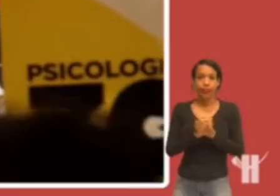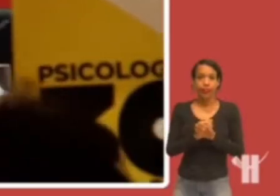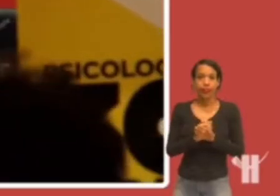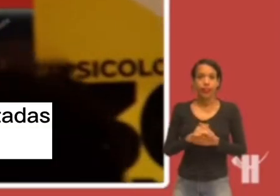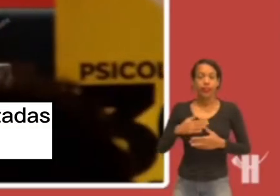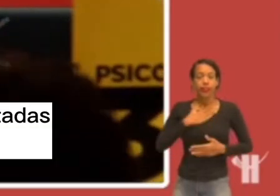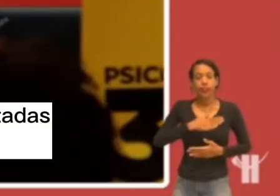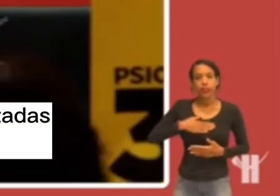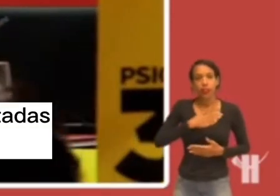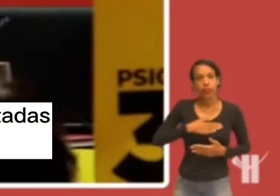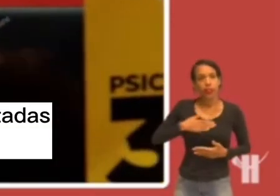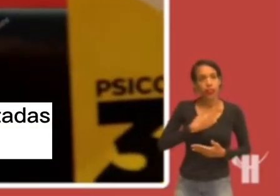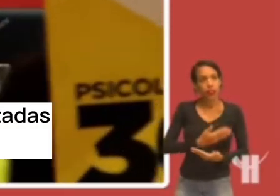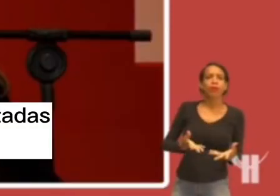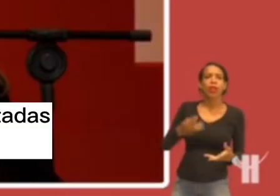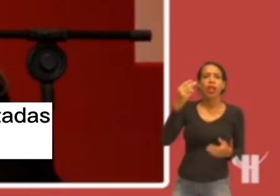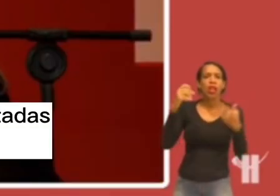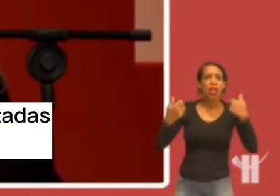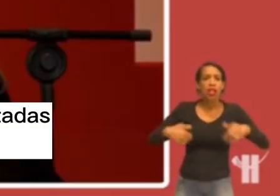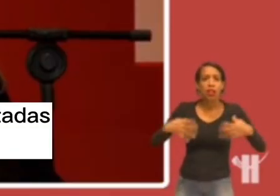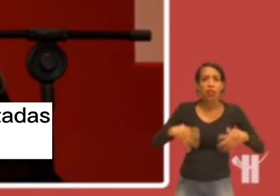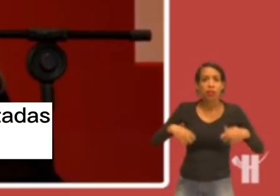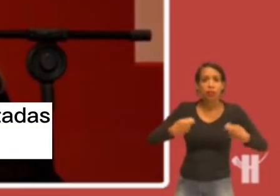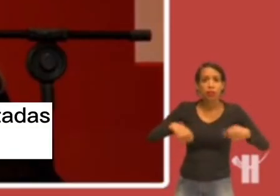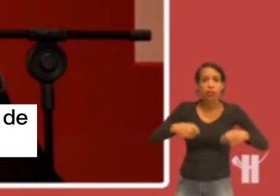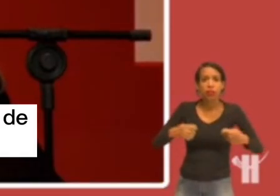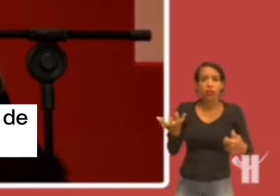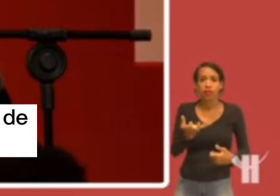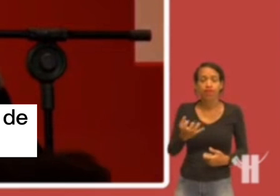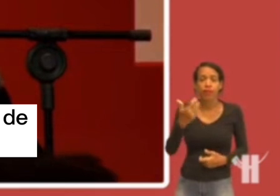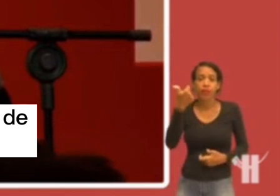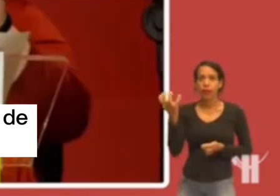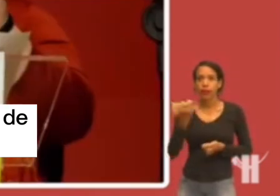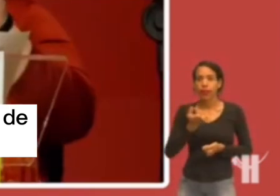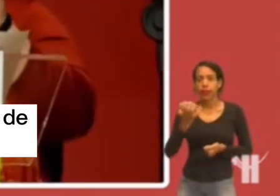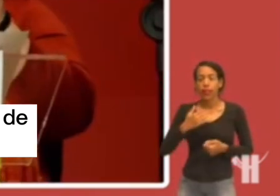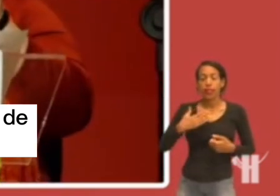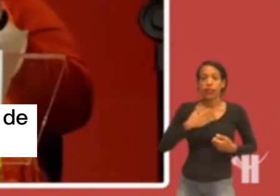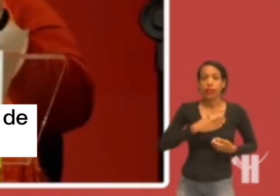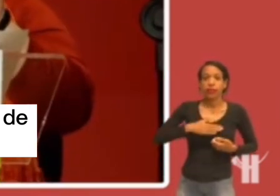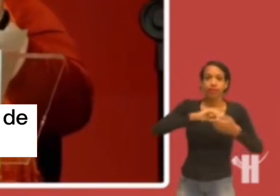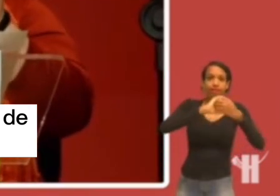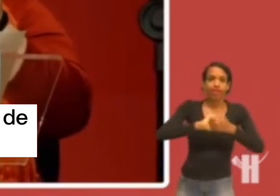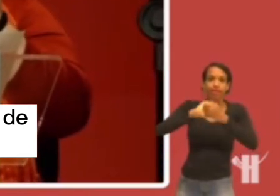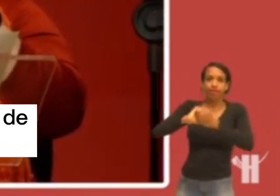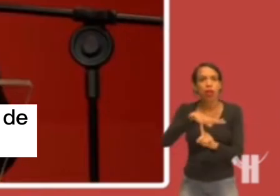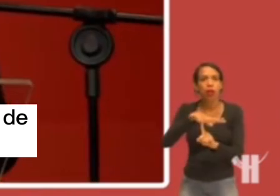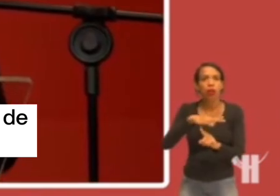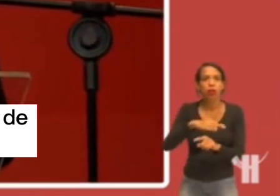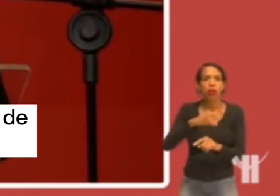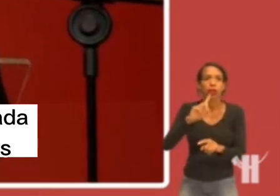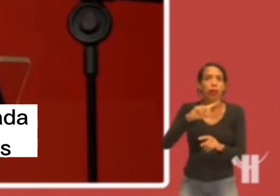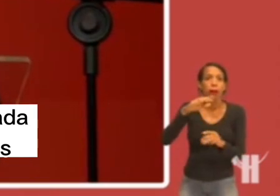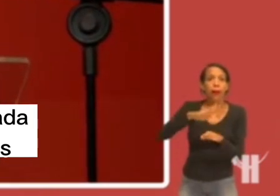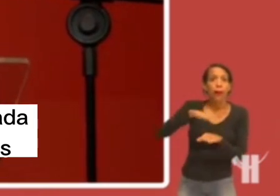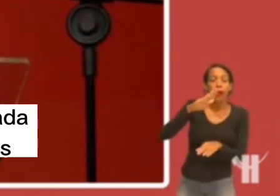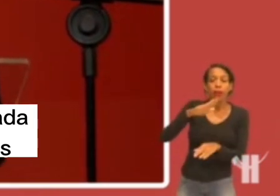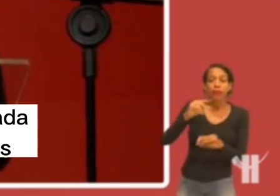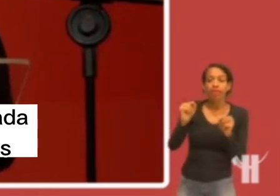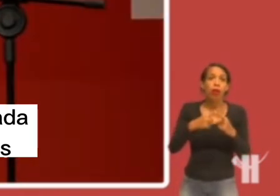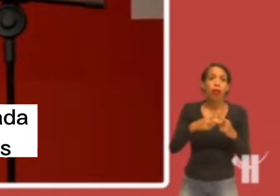CNP. O ato pede o apoio às deputadas e deputados federais para aprovação do projeto de lei número 1214